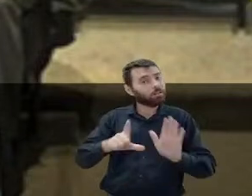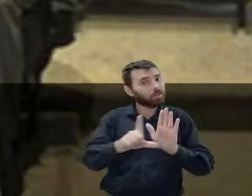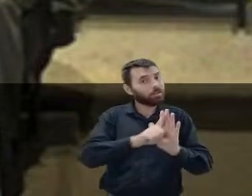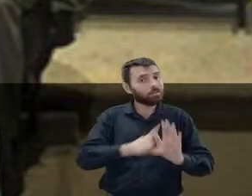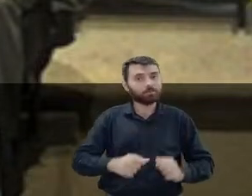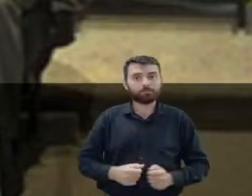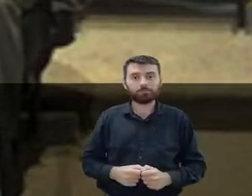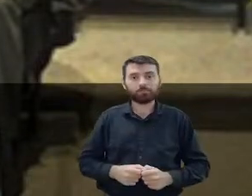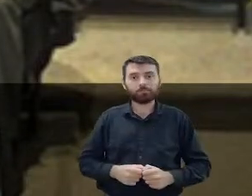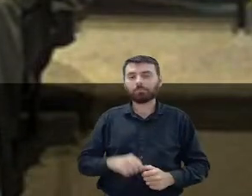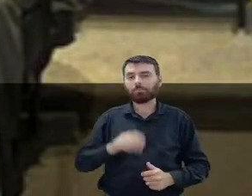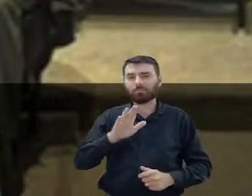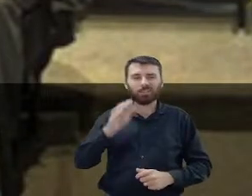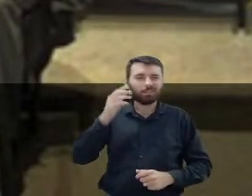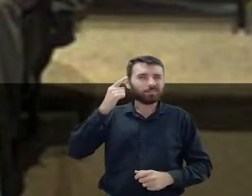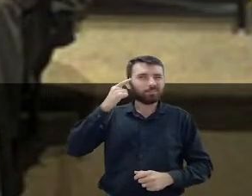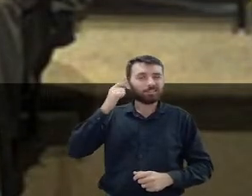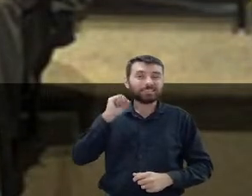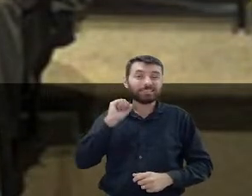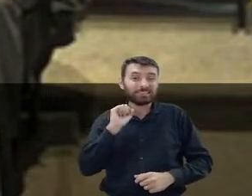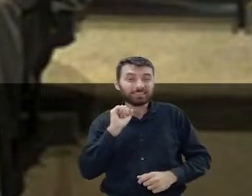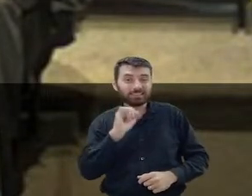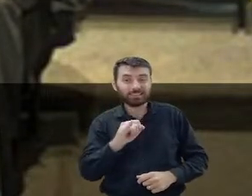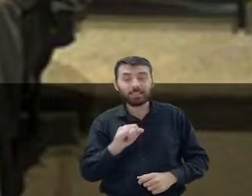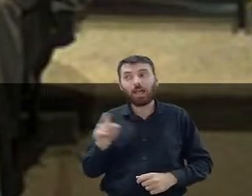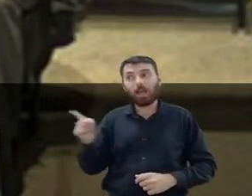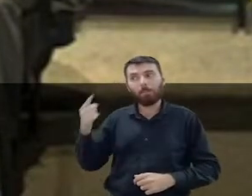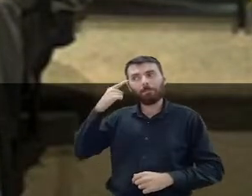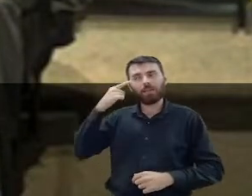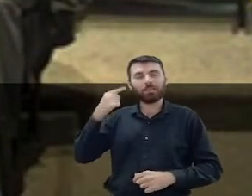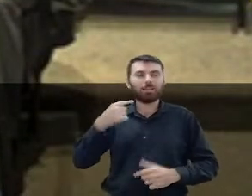se considerava inapta. Não bastava a autora se considerar incapaz.